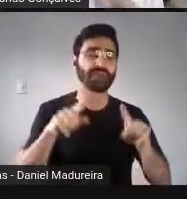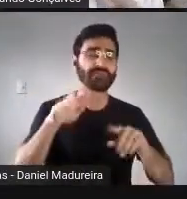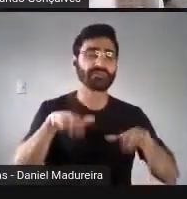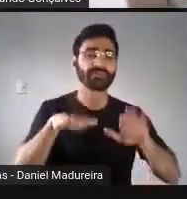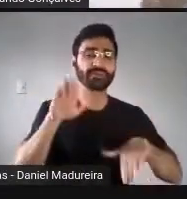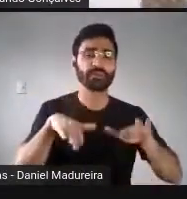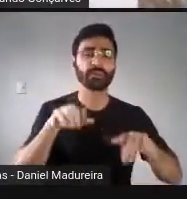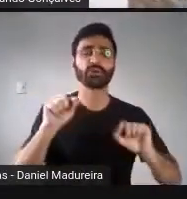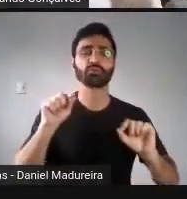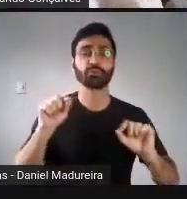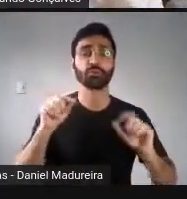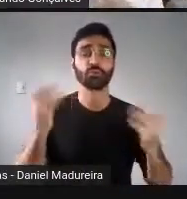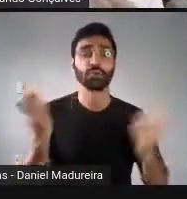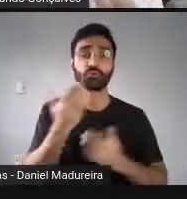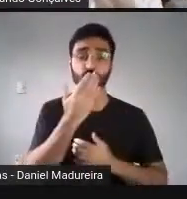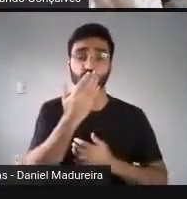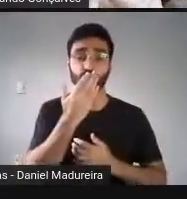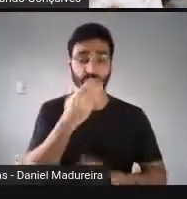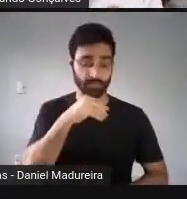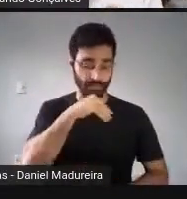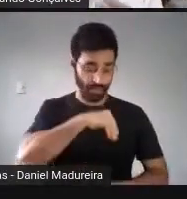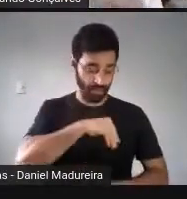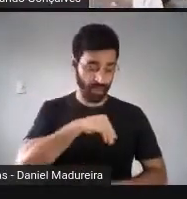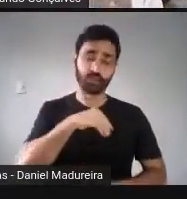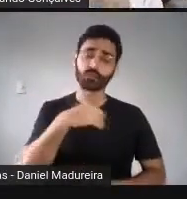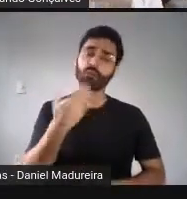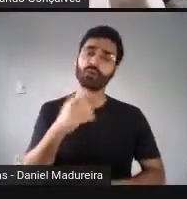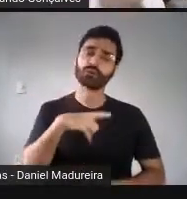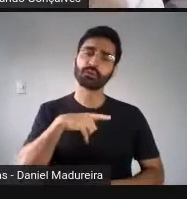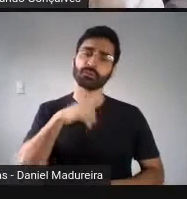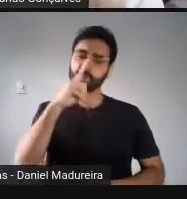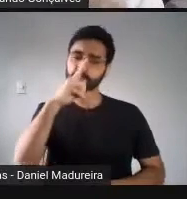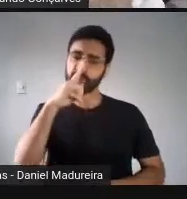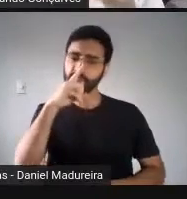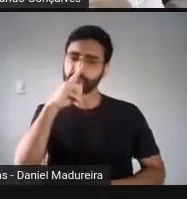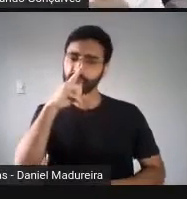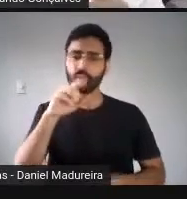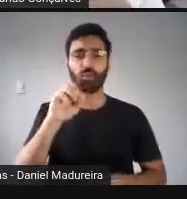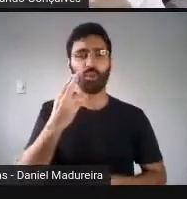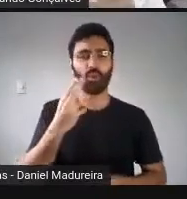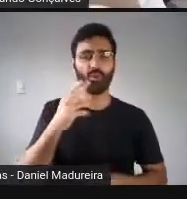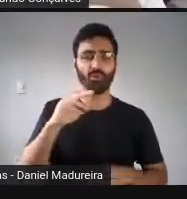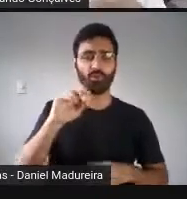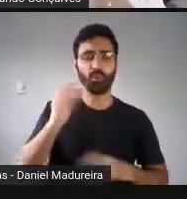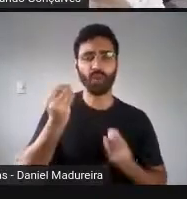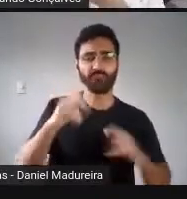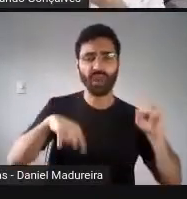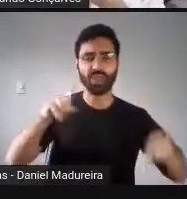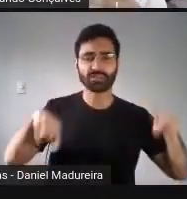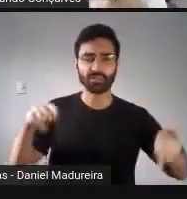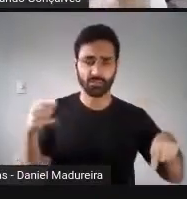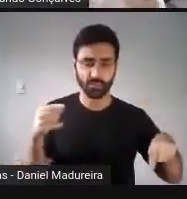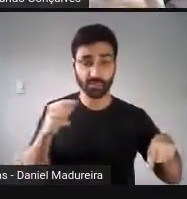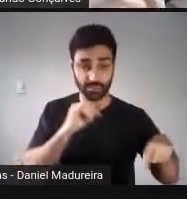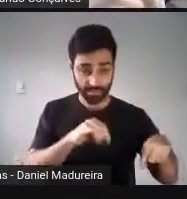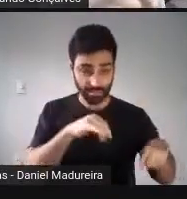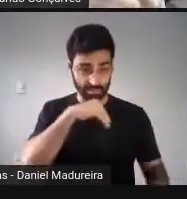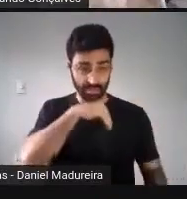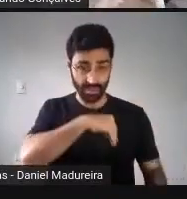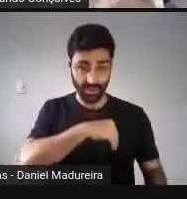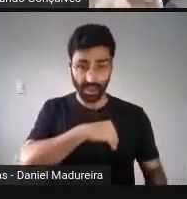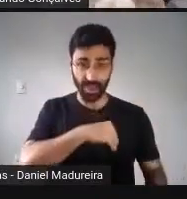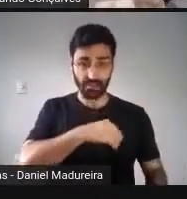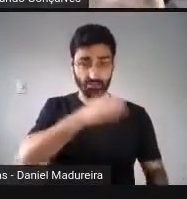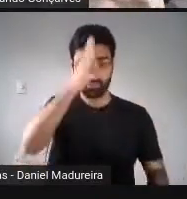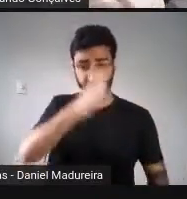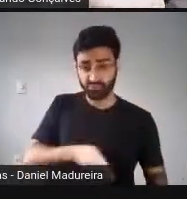do risco da sua renda, da volatilidade da sua renda. Então, quem tem uma renda mais segura e mais previsível,